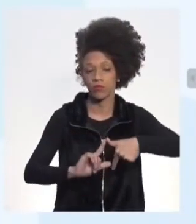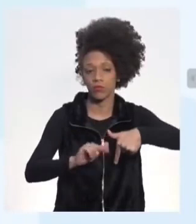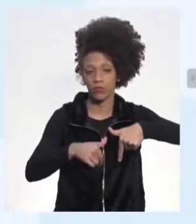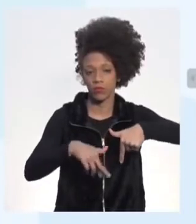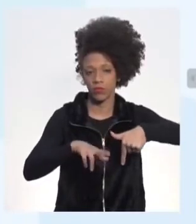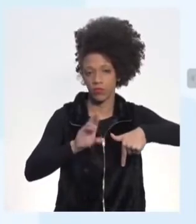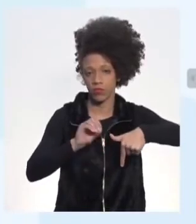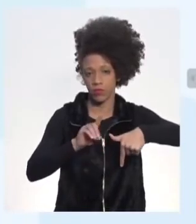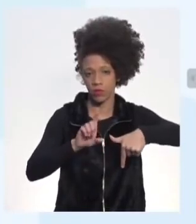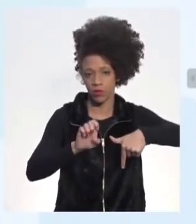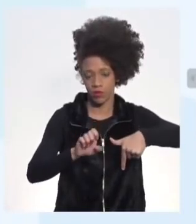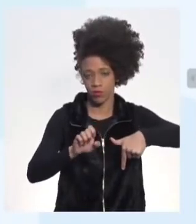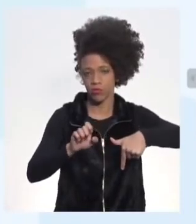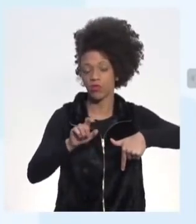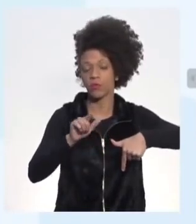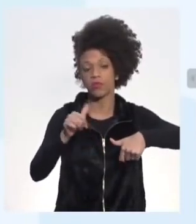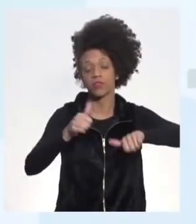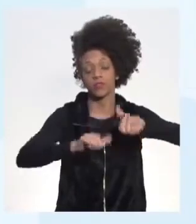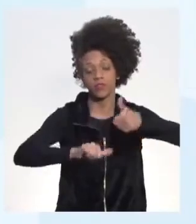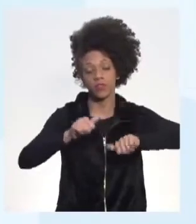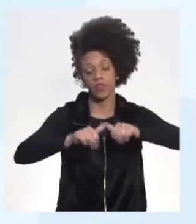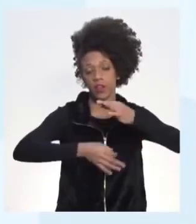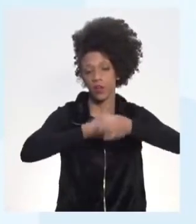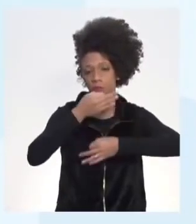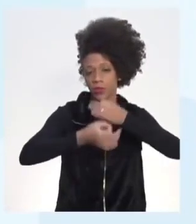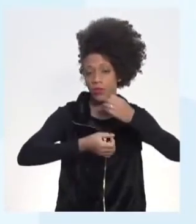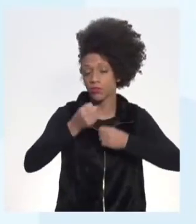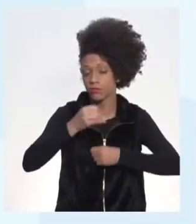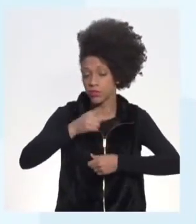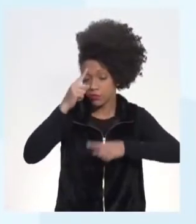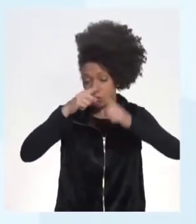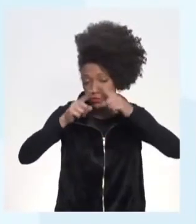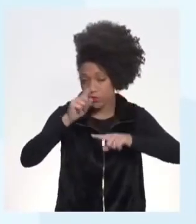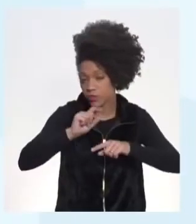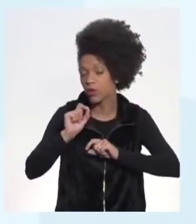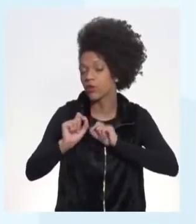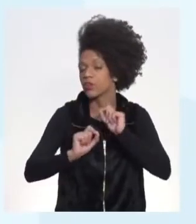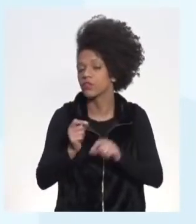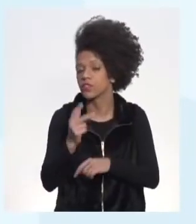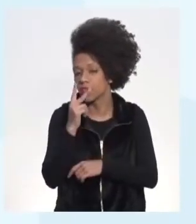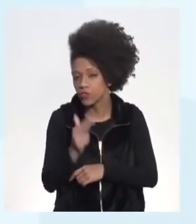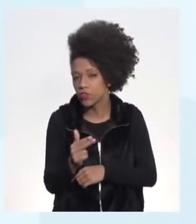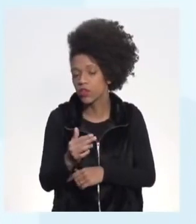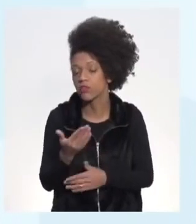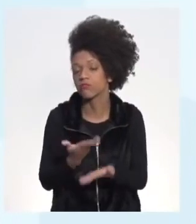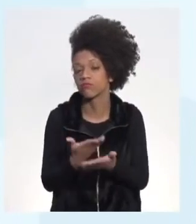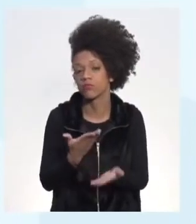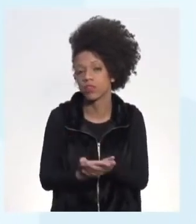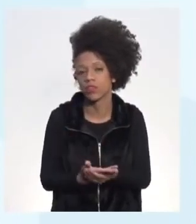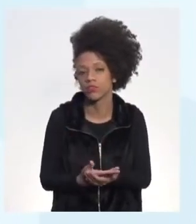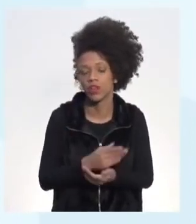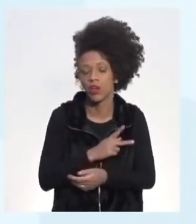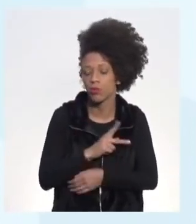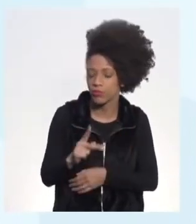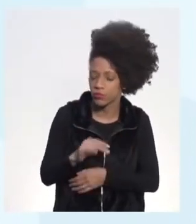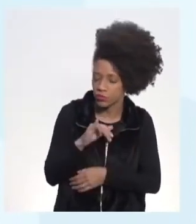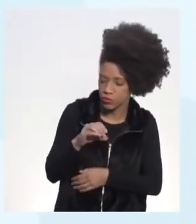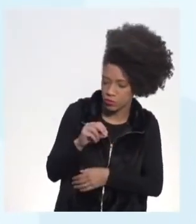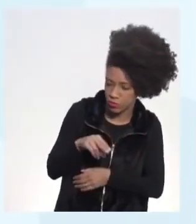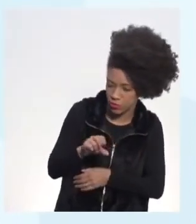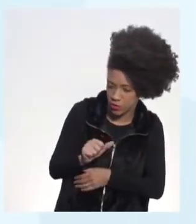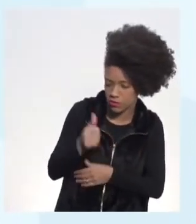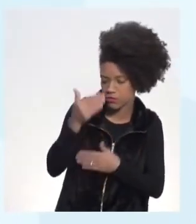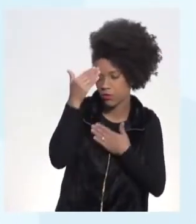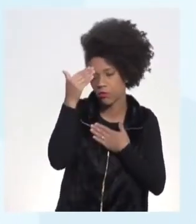o link para vocês falarem, se vocês ficaram com alguma dúvida, o que vocês acharam da aula. Jonas, muito